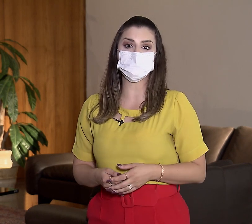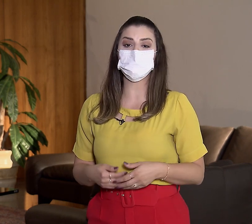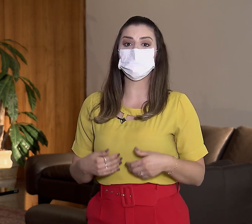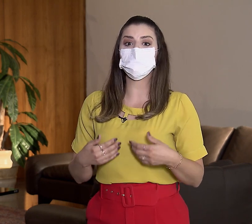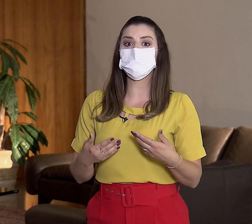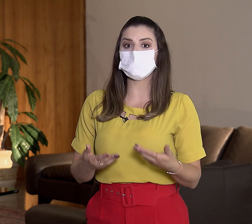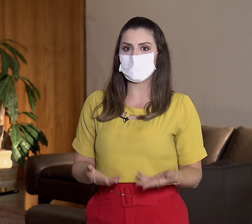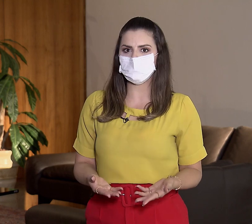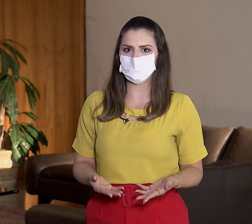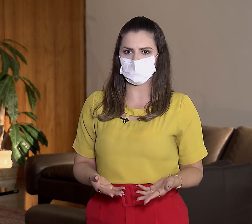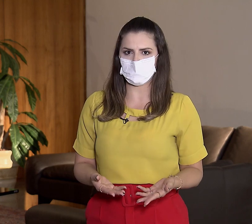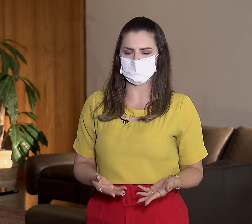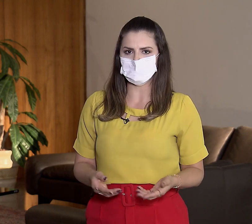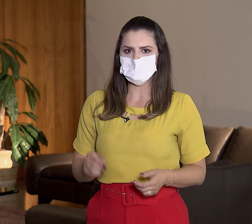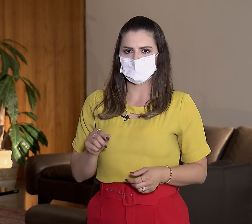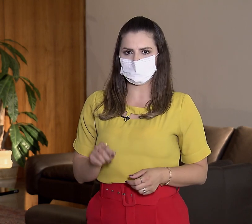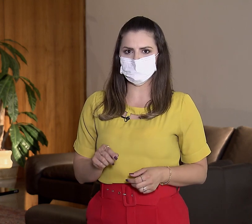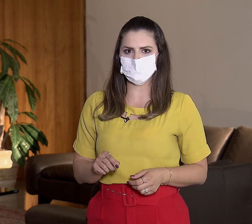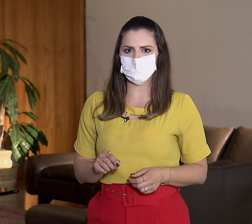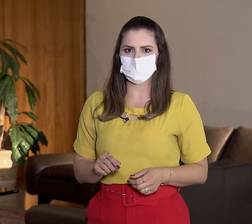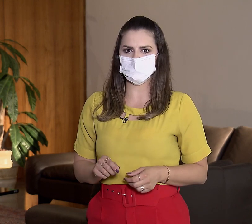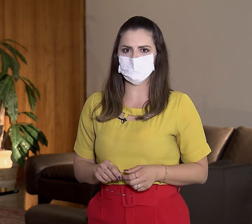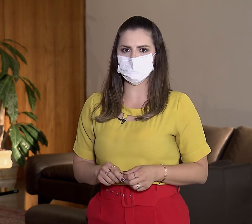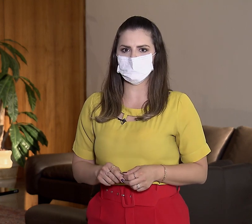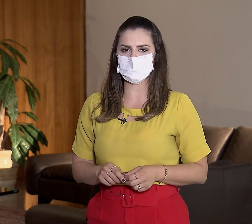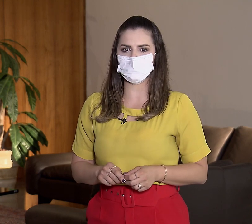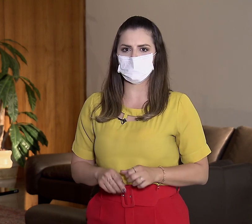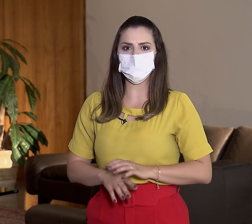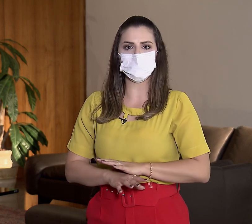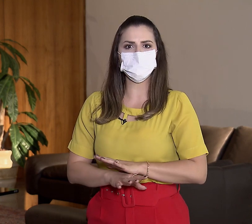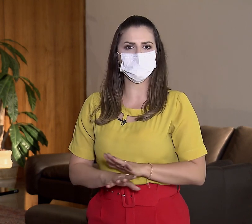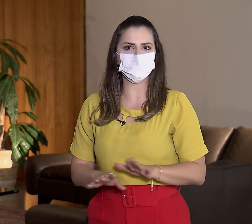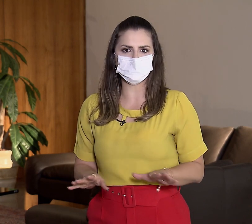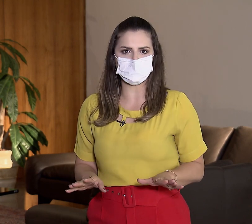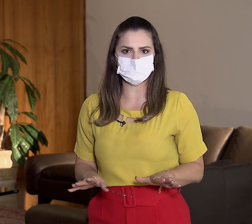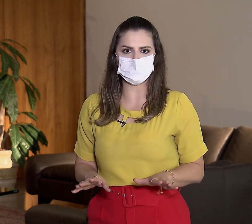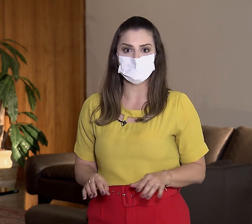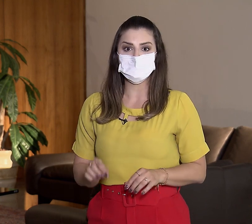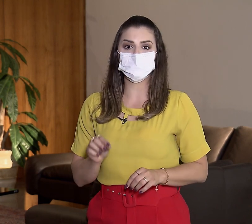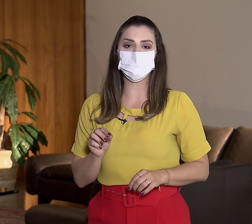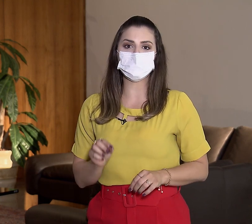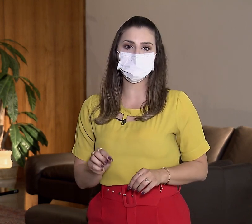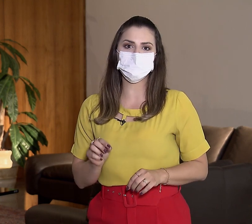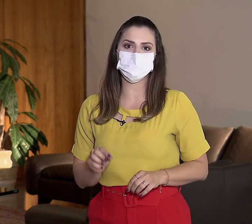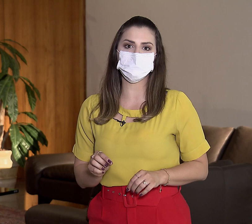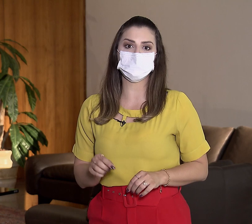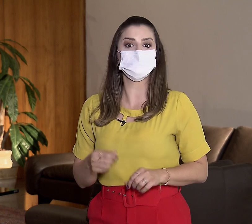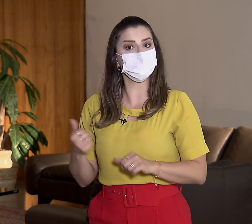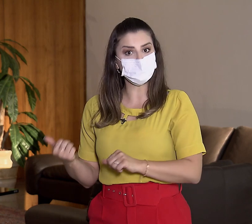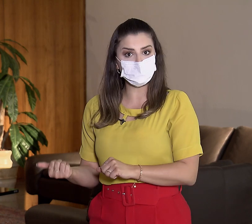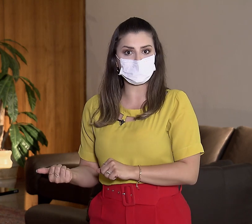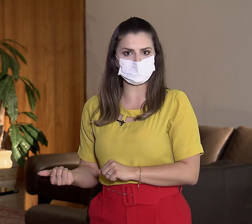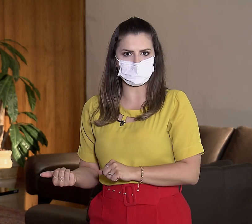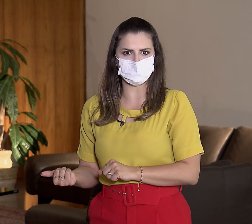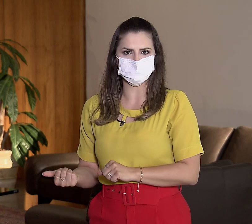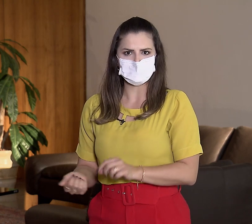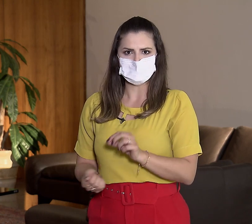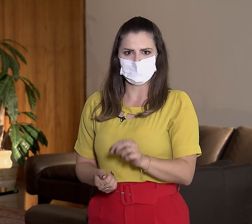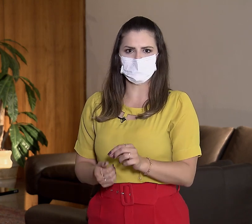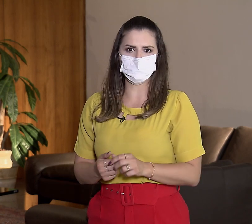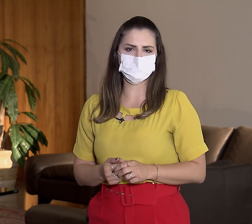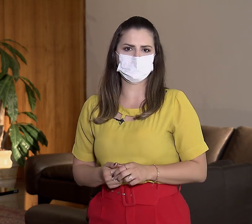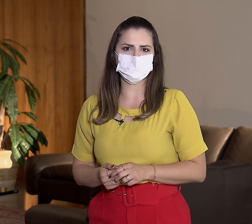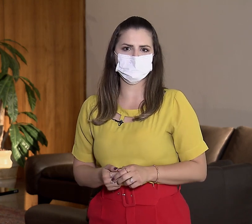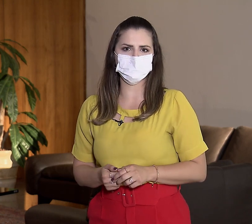para desocupação voluntária do imóvel mas o Tribunal de Justiça Mineiro extinguiu a ação é de notificação do locatário